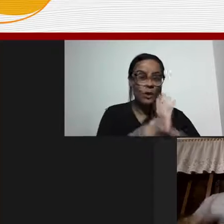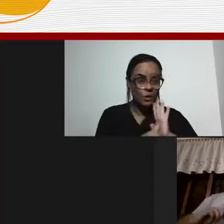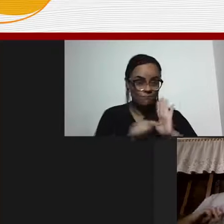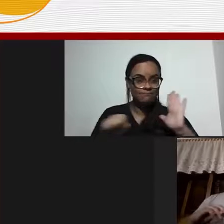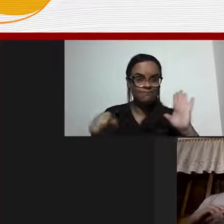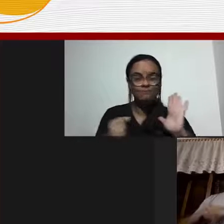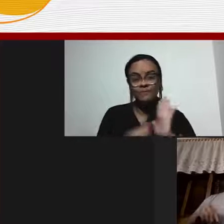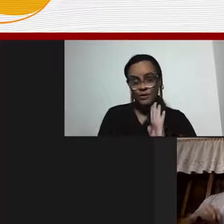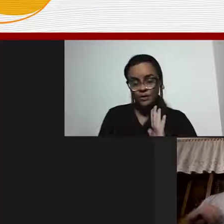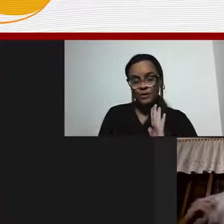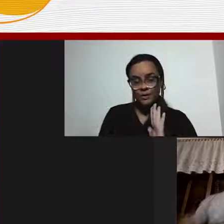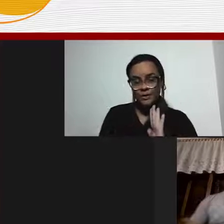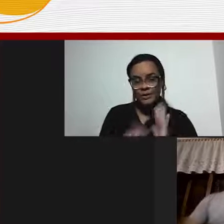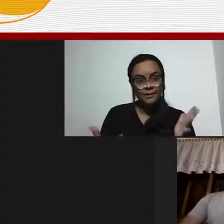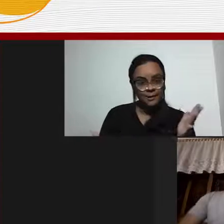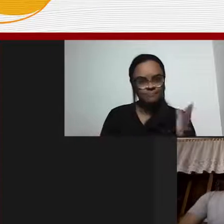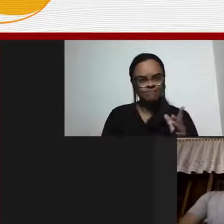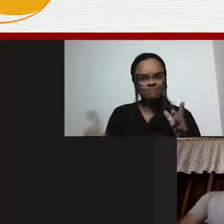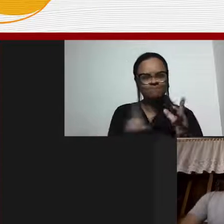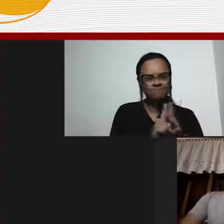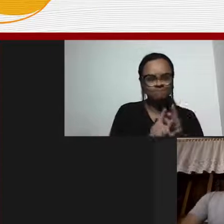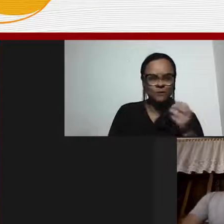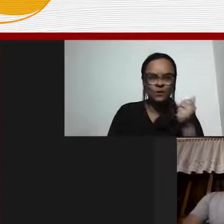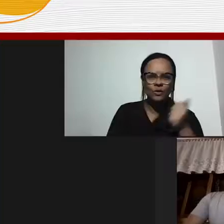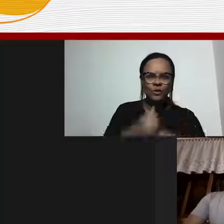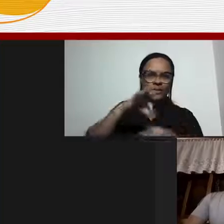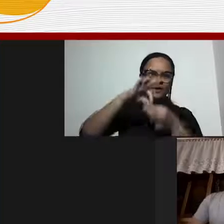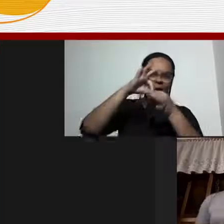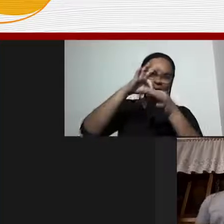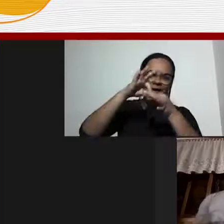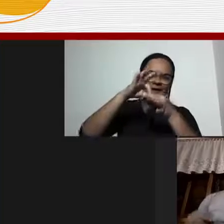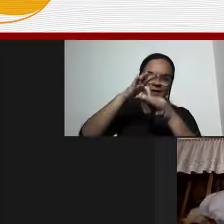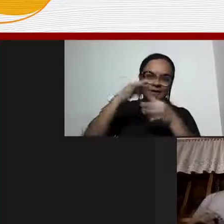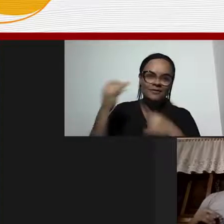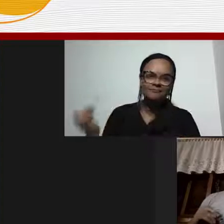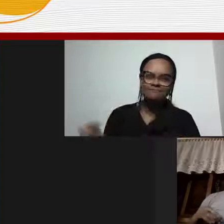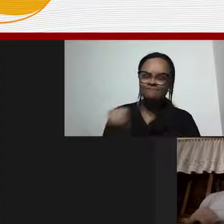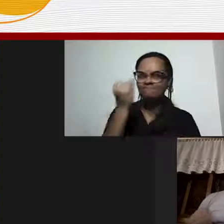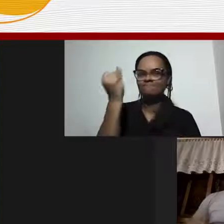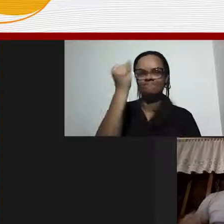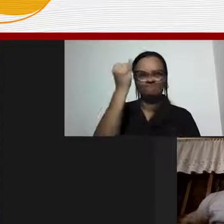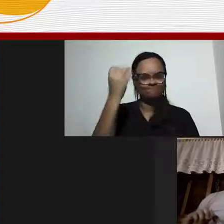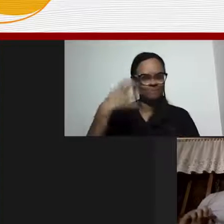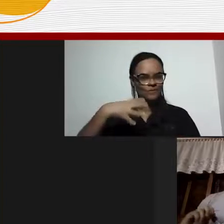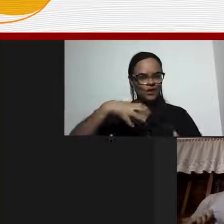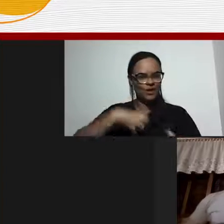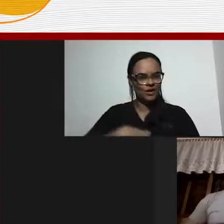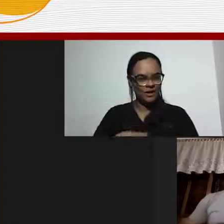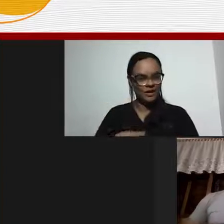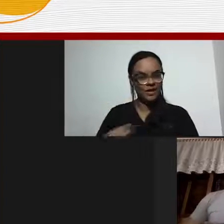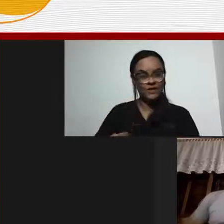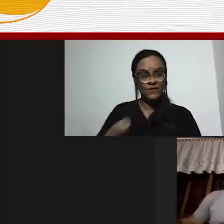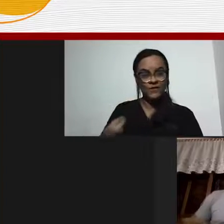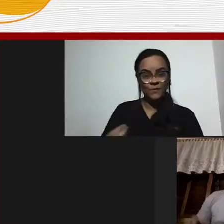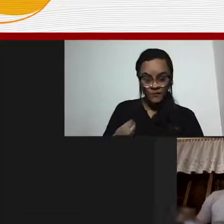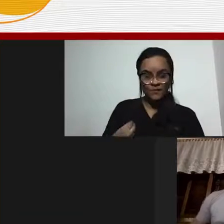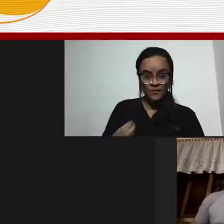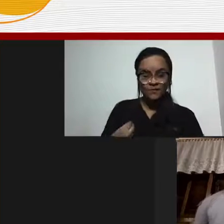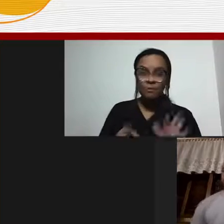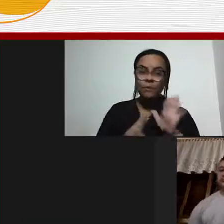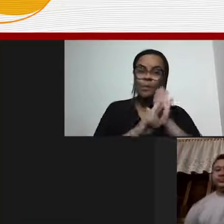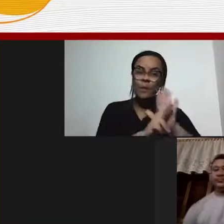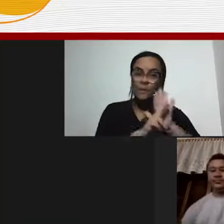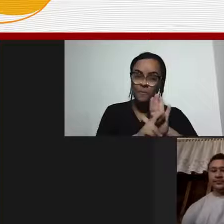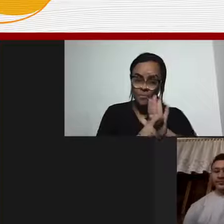venho trazendo novos atletas paralímpicos, mas a maior importância que eu senti na minha vida, na referência,